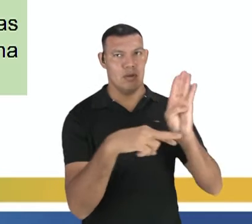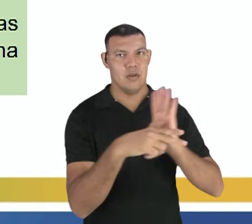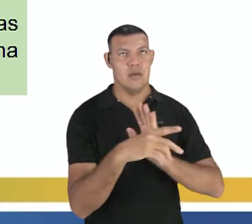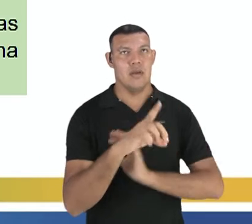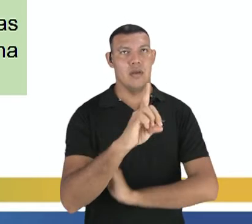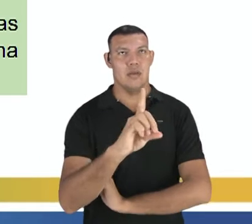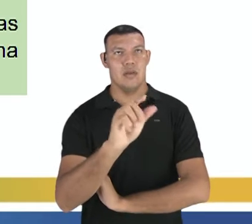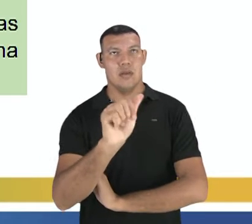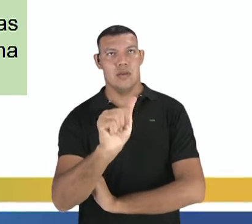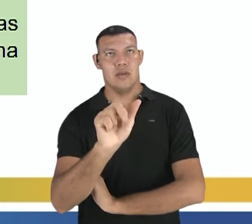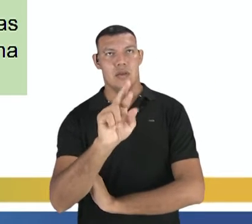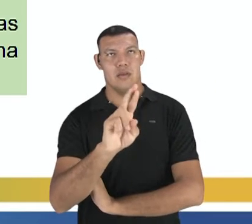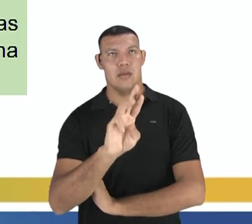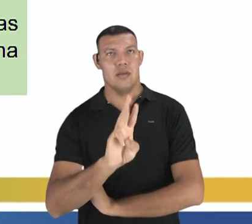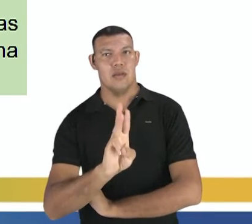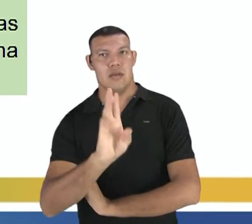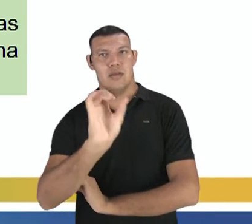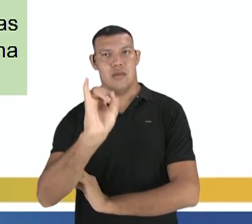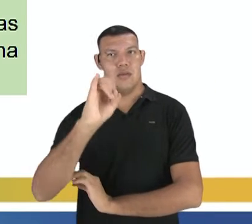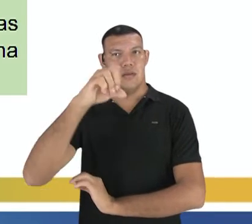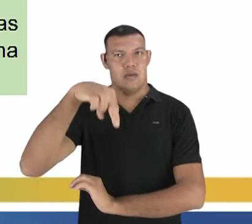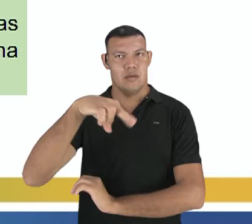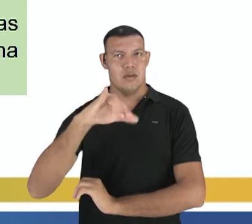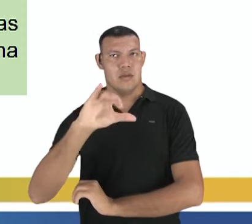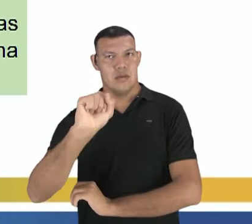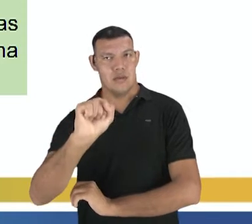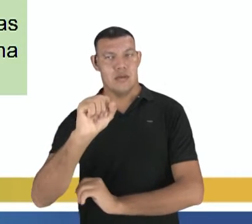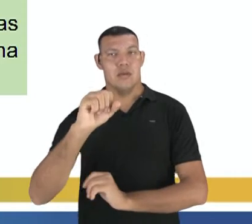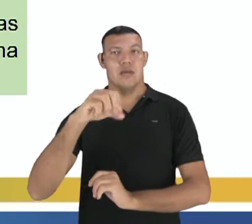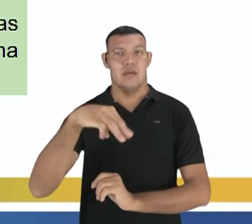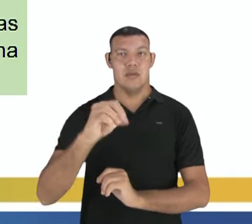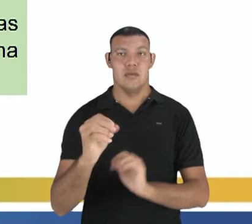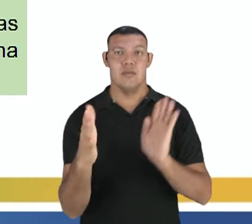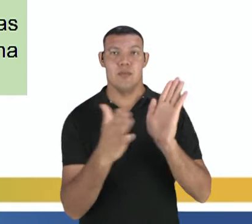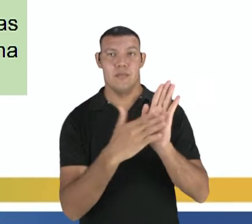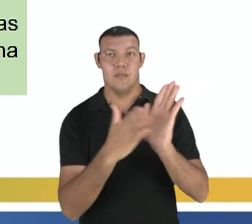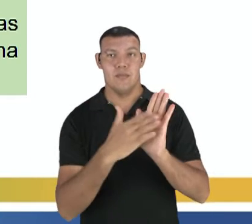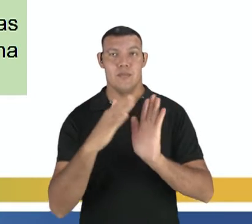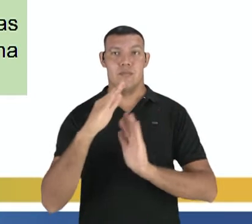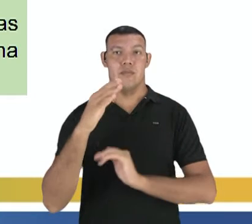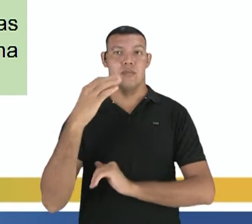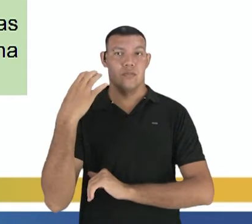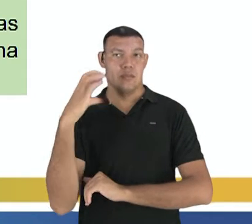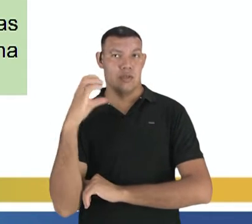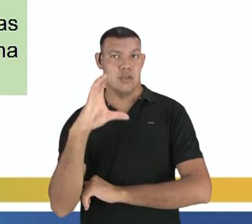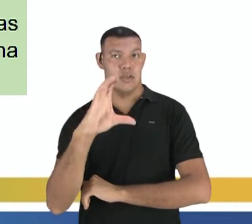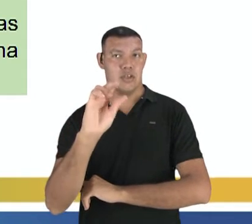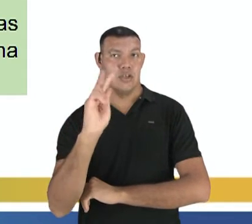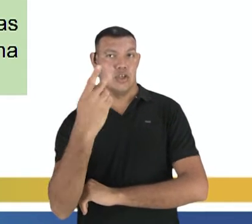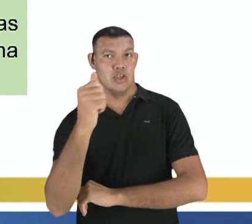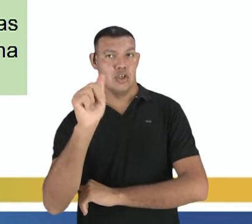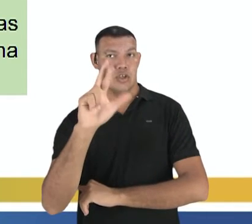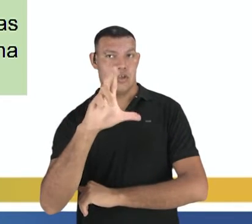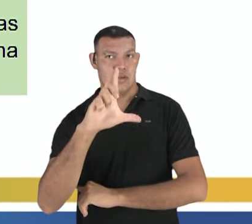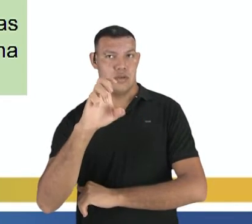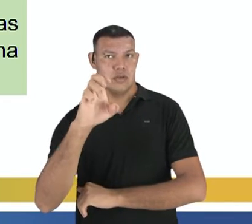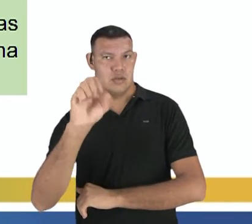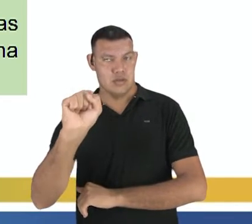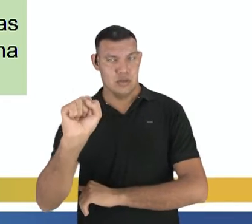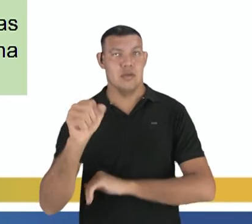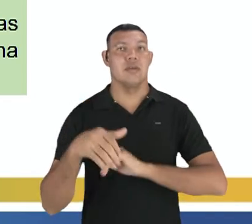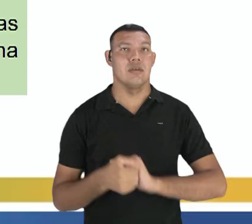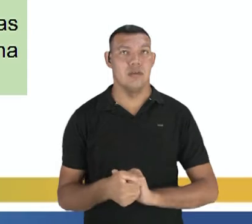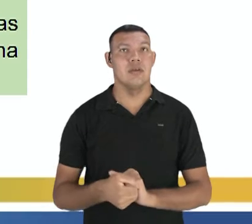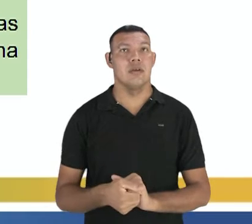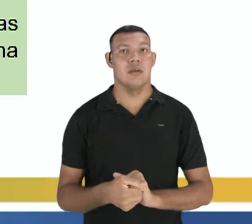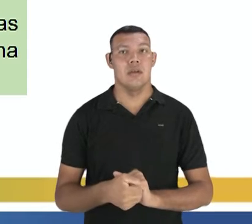temos o darwinismo, que reúne as ideias propostas por Charles Darwin, né? Segundo esse pesquisador, as espécies elas